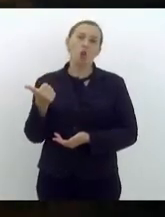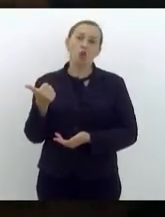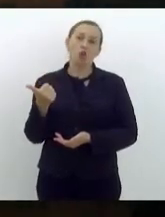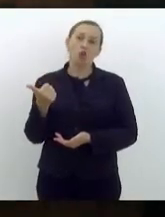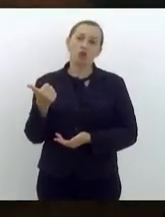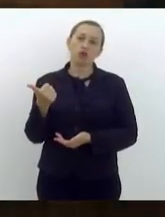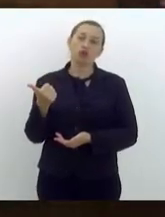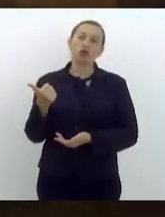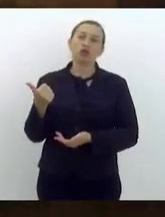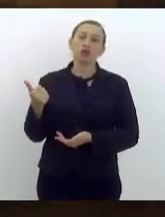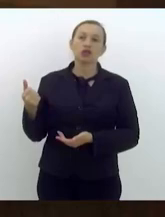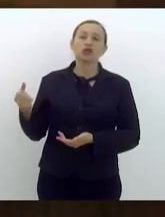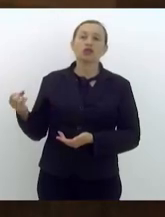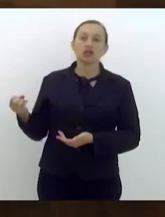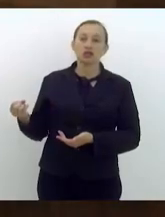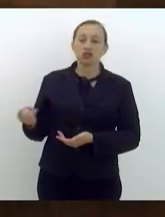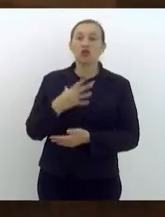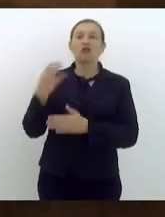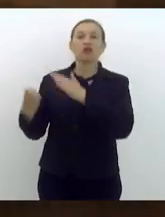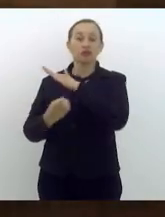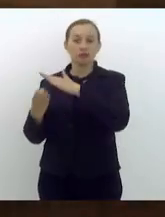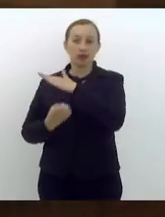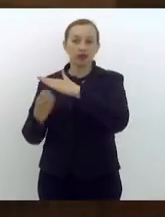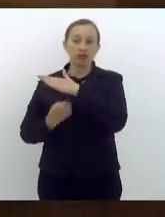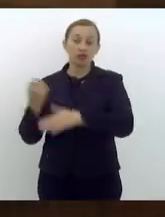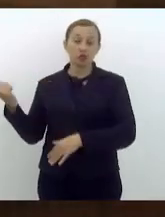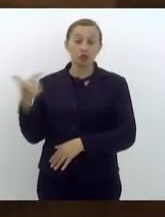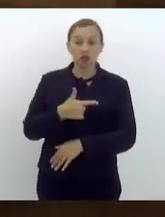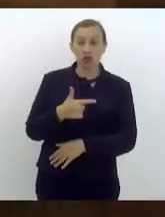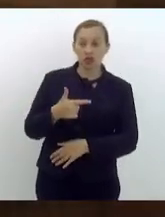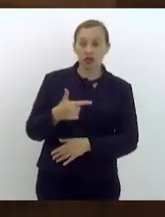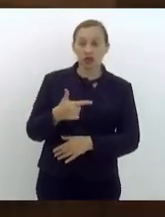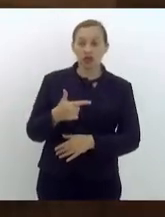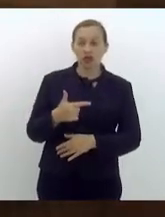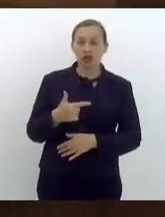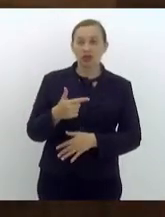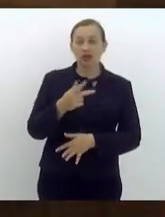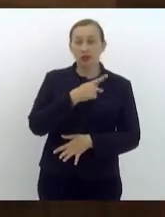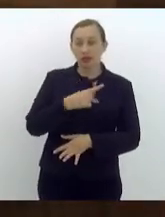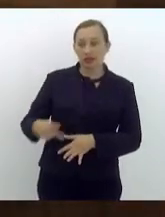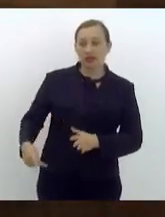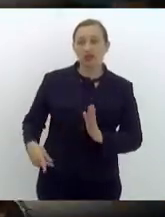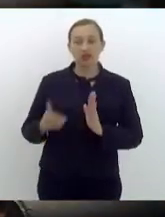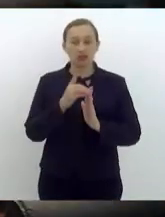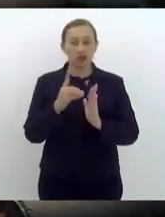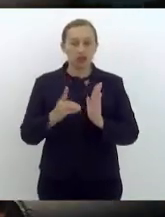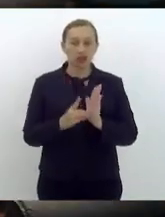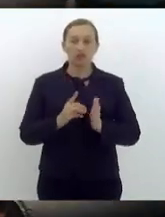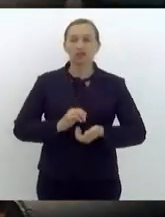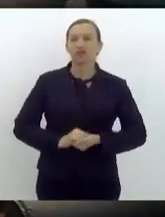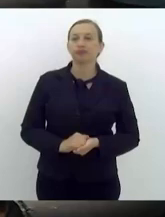nessa agência do que foi à frente da presidência do DETRAN.